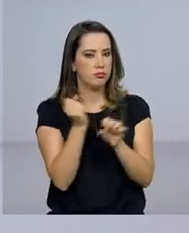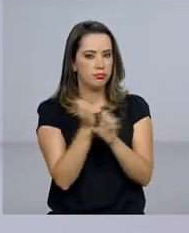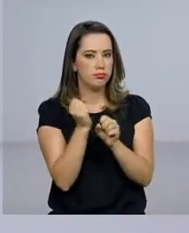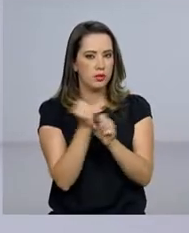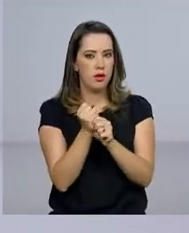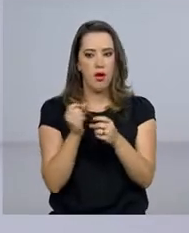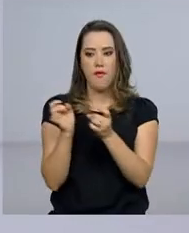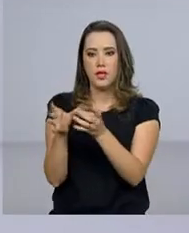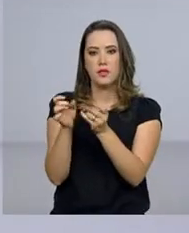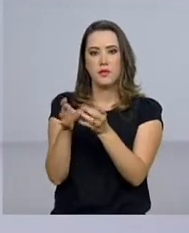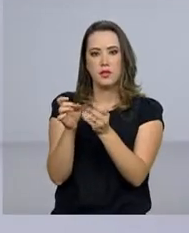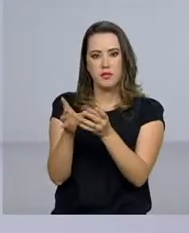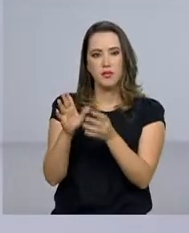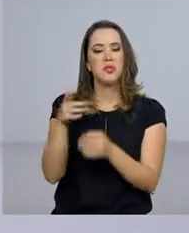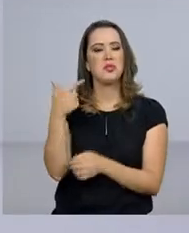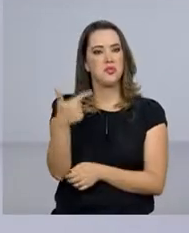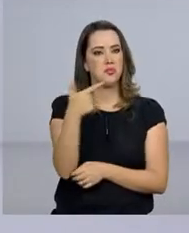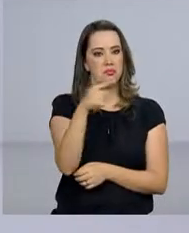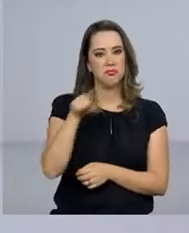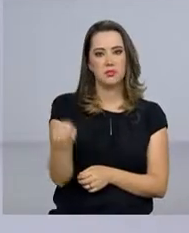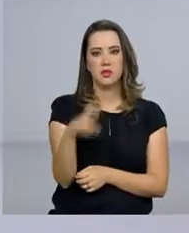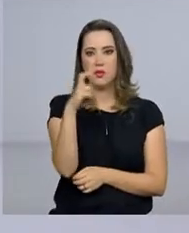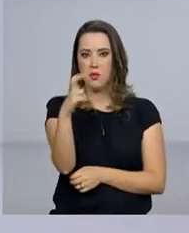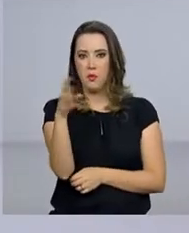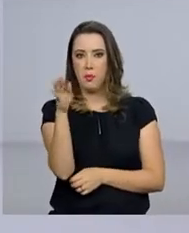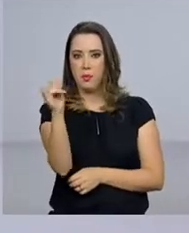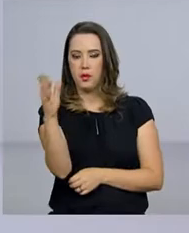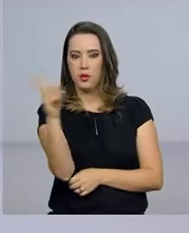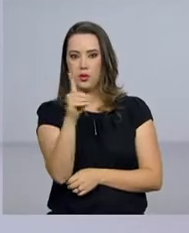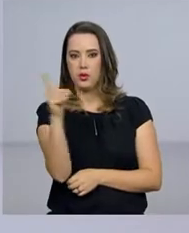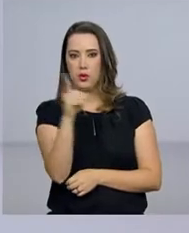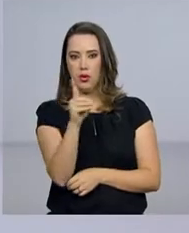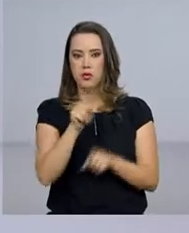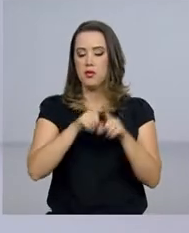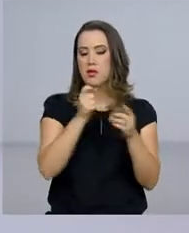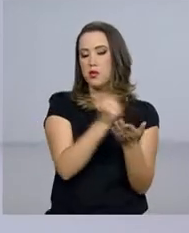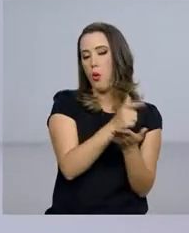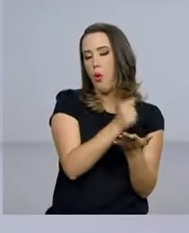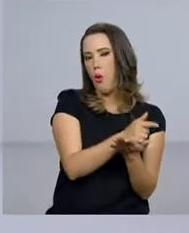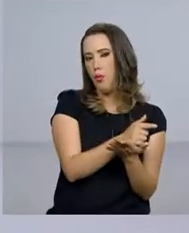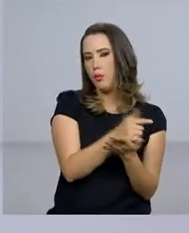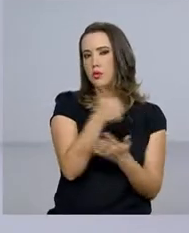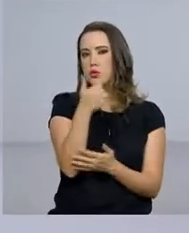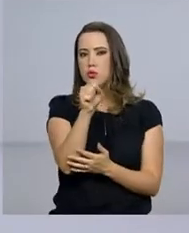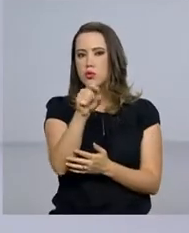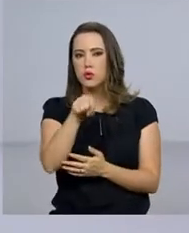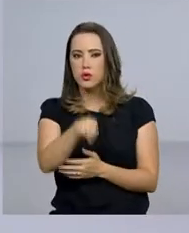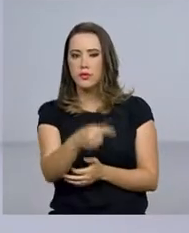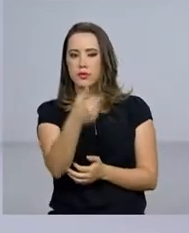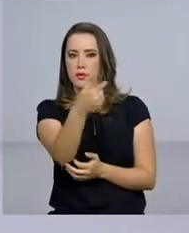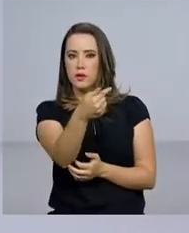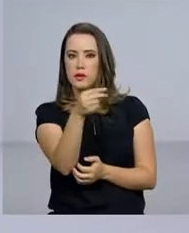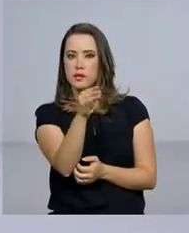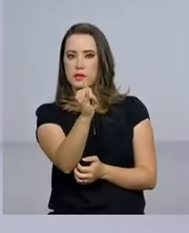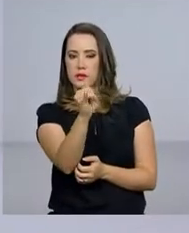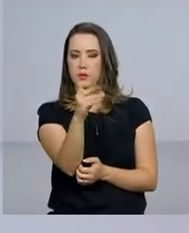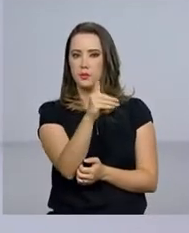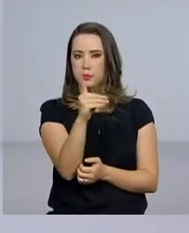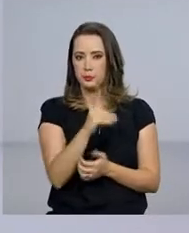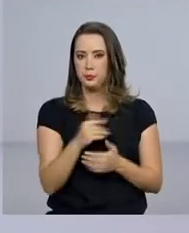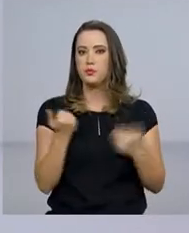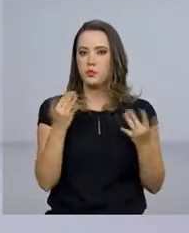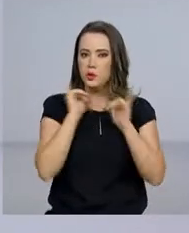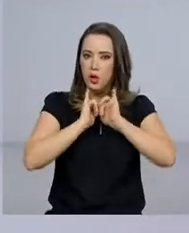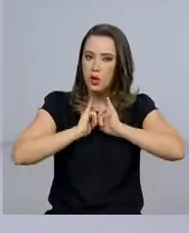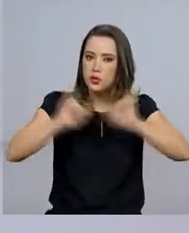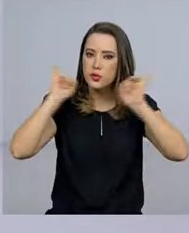22,5 bilhões de dólares. Já as importações chegaram a 18,7 bilhões de dólares. Os dados foram